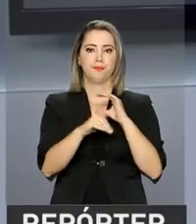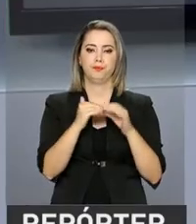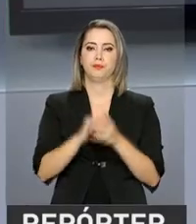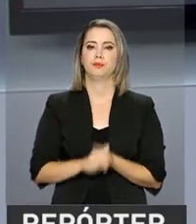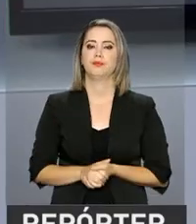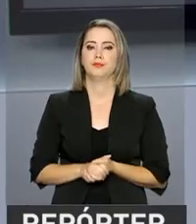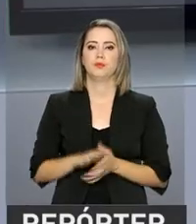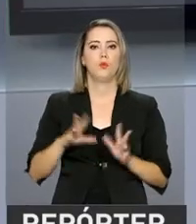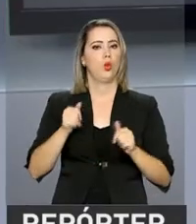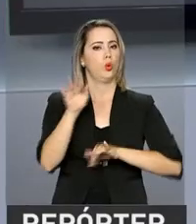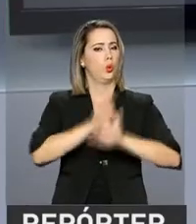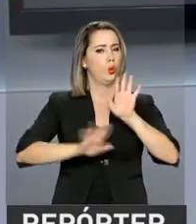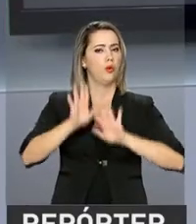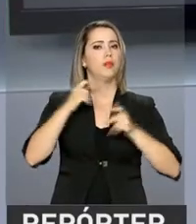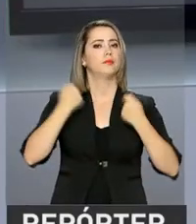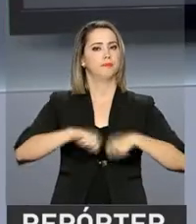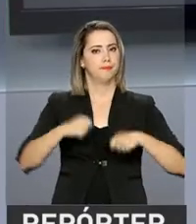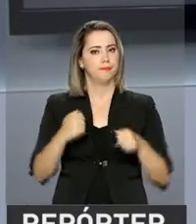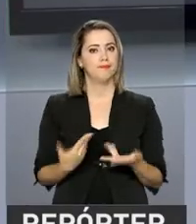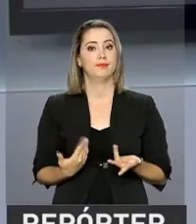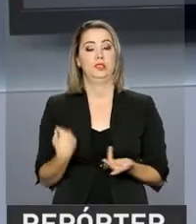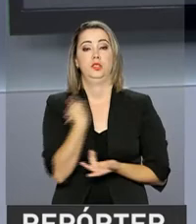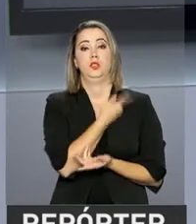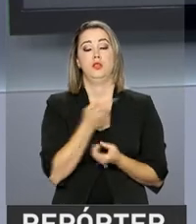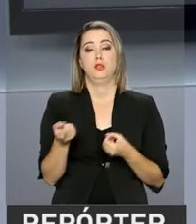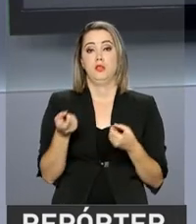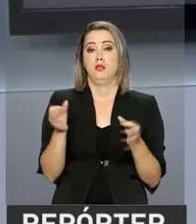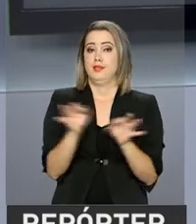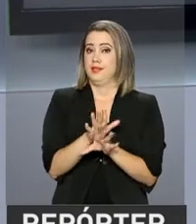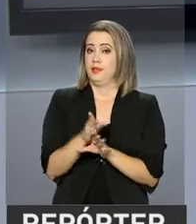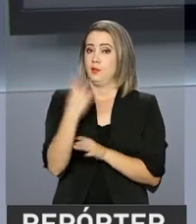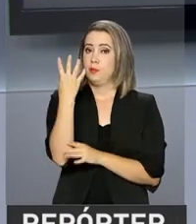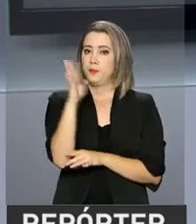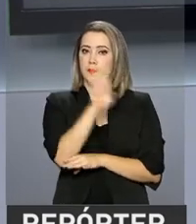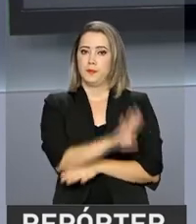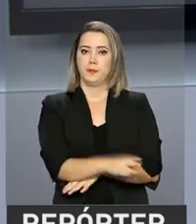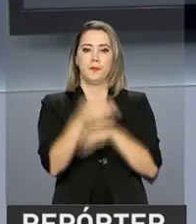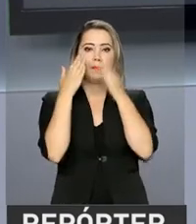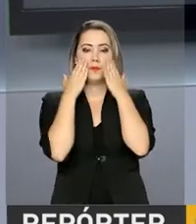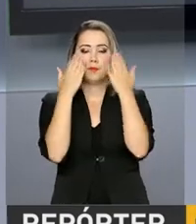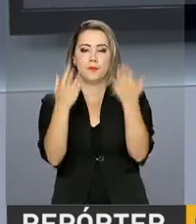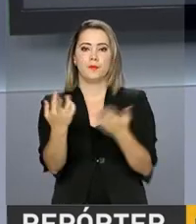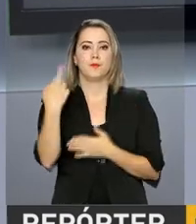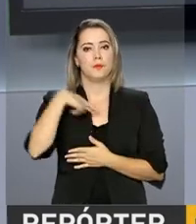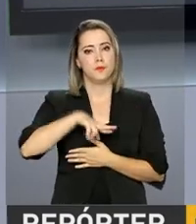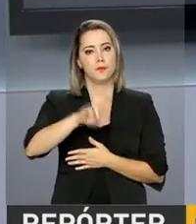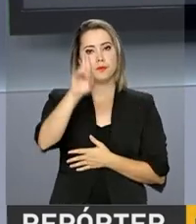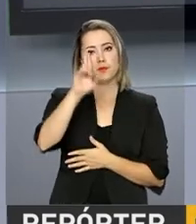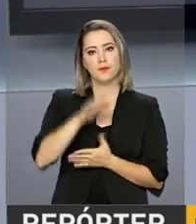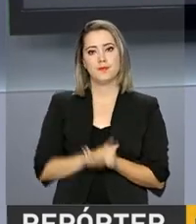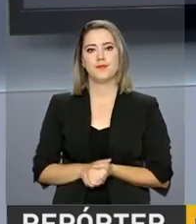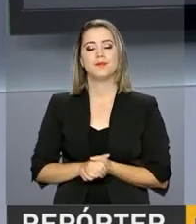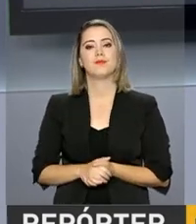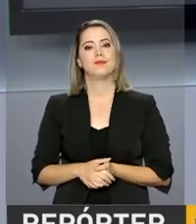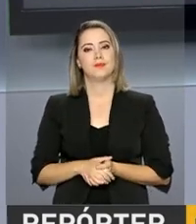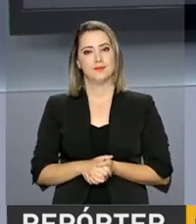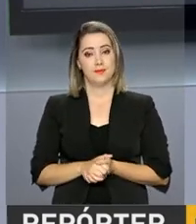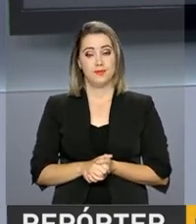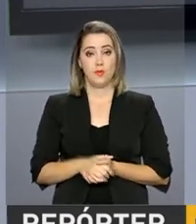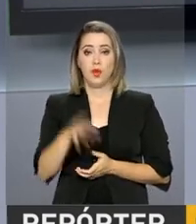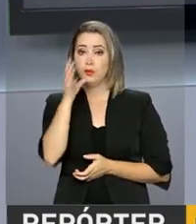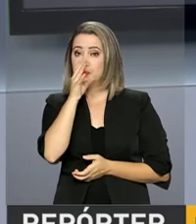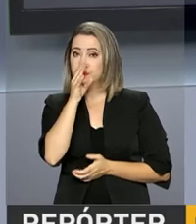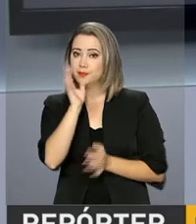todo cuidado é pouco nós ficamos por aqui voltamos às quatro da tarde na próxima edição do repórter nbr